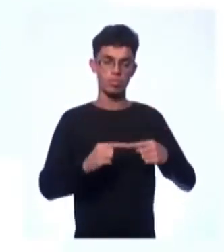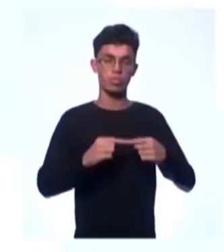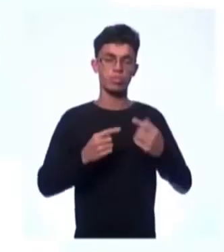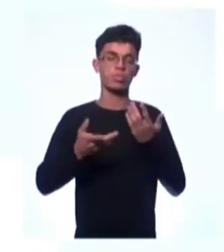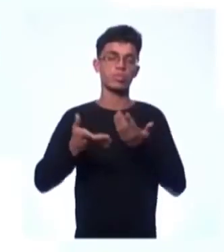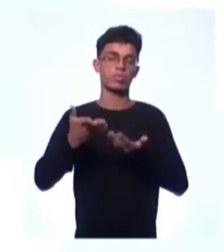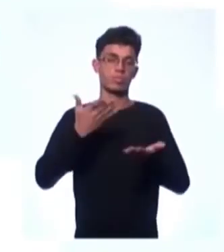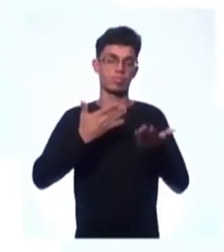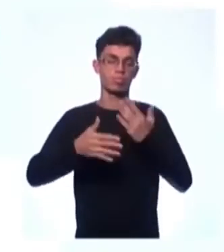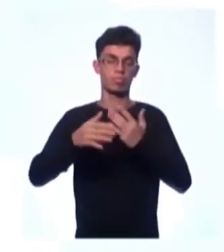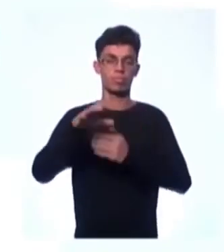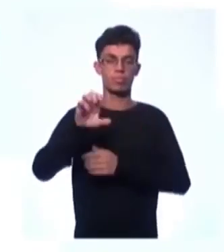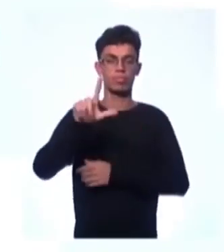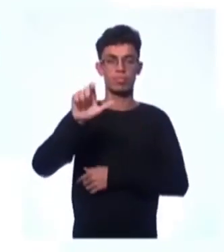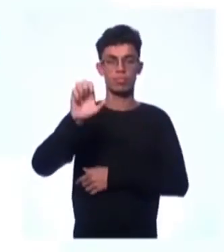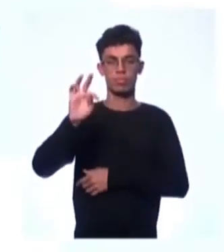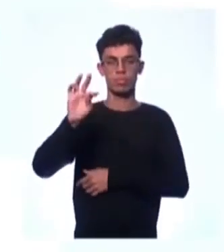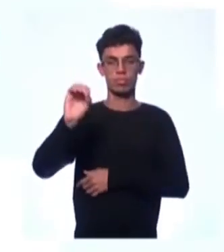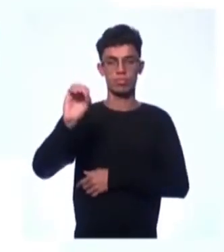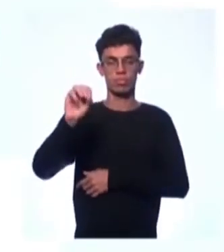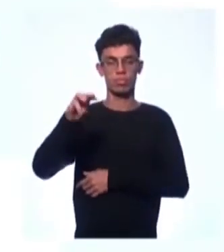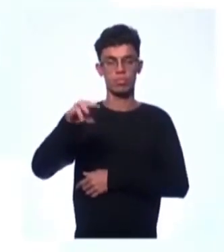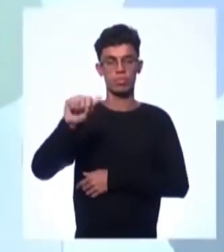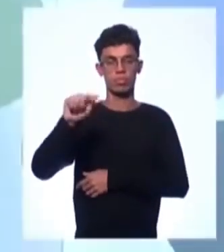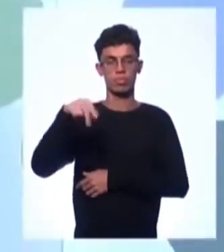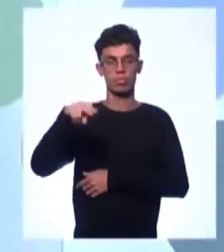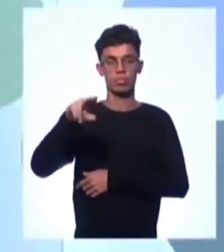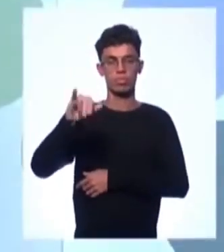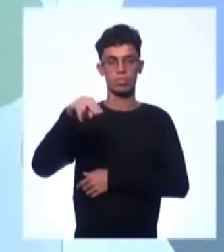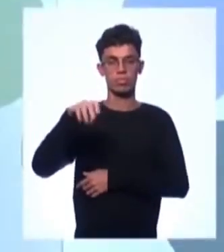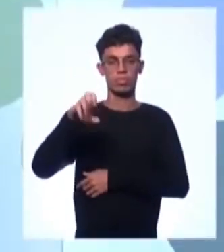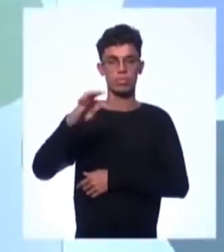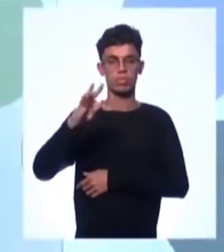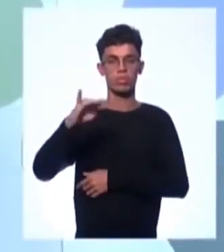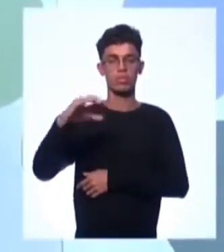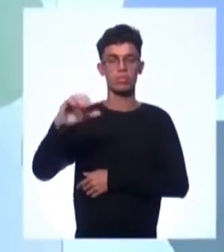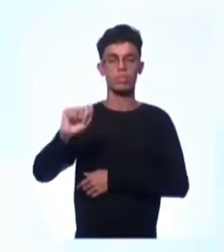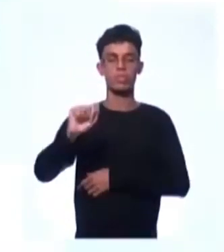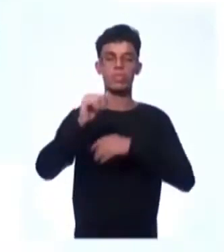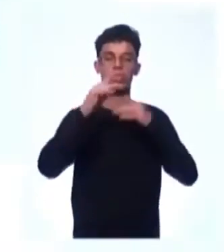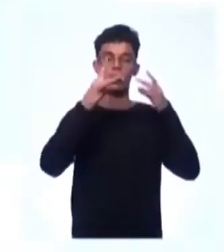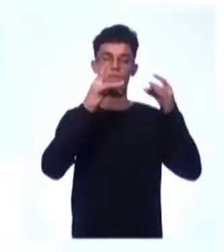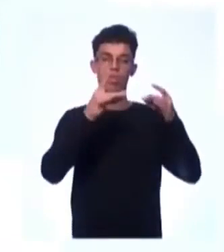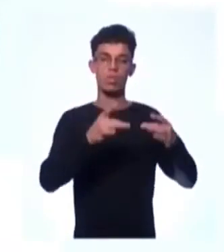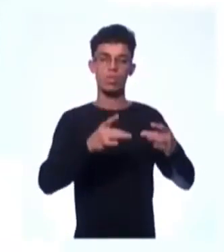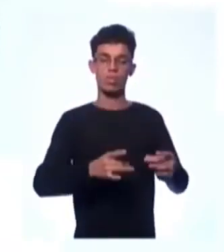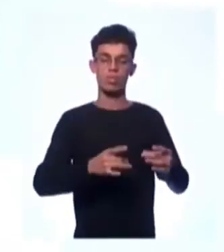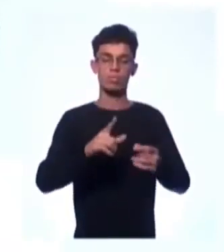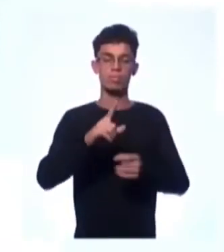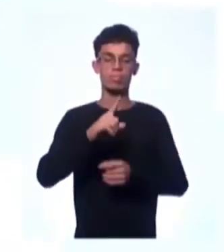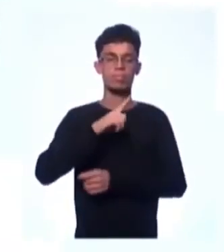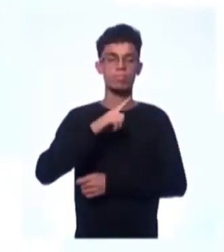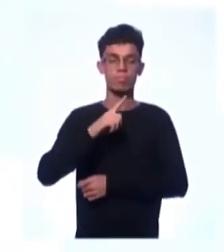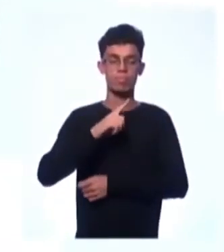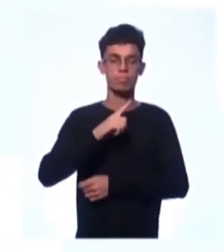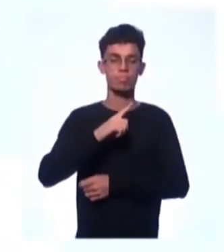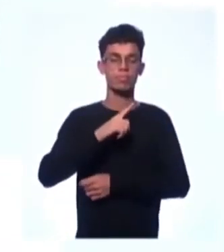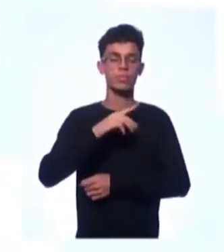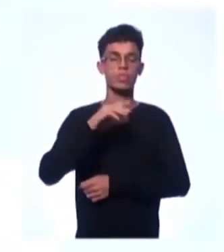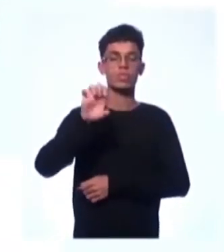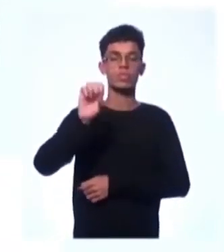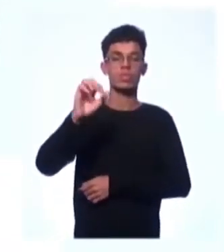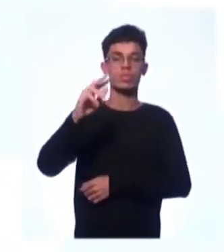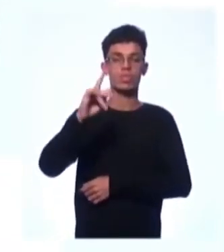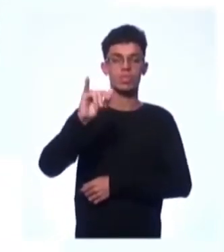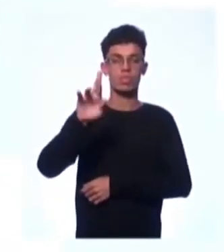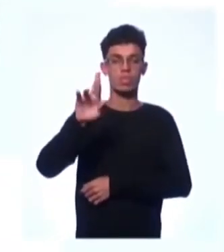interações eletromagnéticas. Para isto, nesta aula, a gente vai descrever aí as forças atuantes em uma espira,